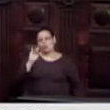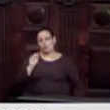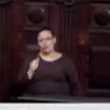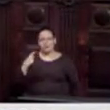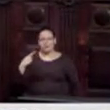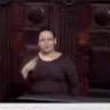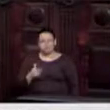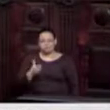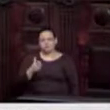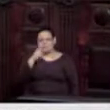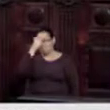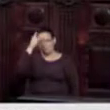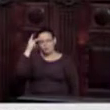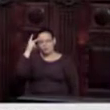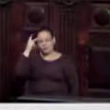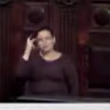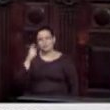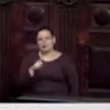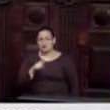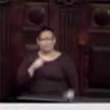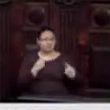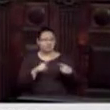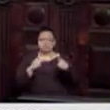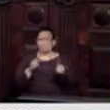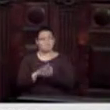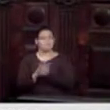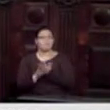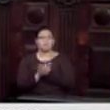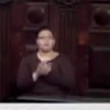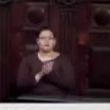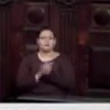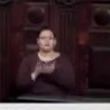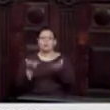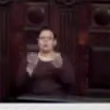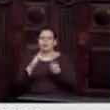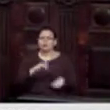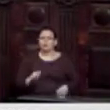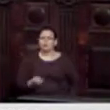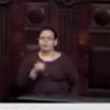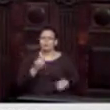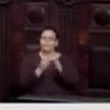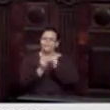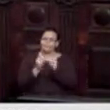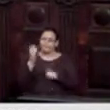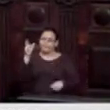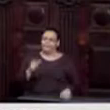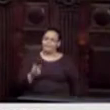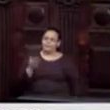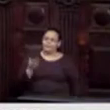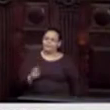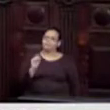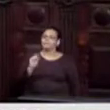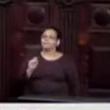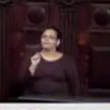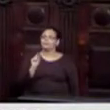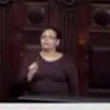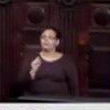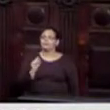não estavam significando ameaça nenhuma. E nós queremos aqui aproveitar esse espaço, pedindo a Vossa Excelência que